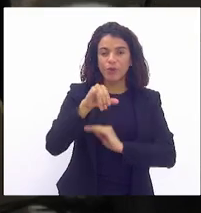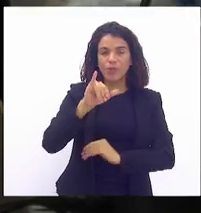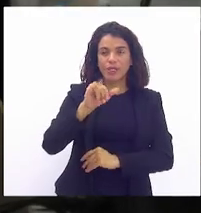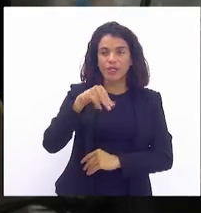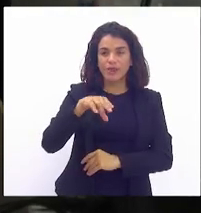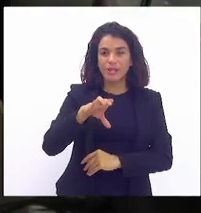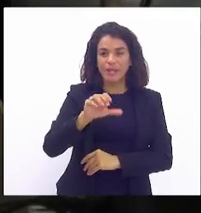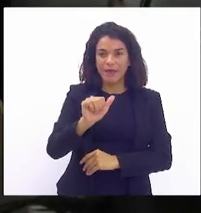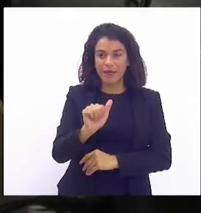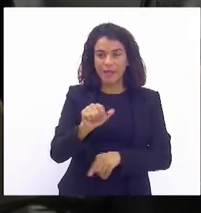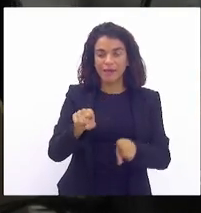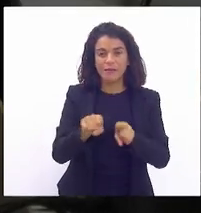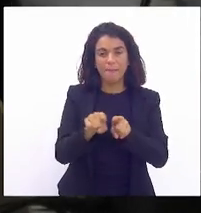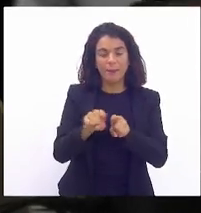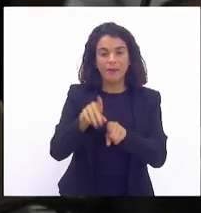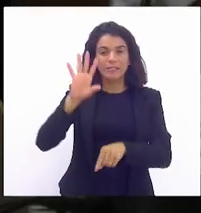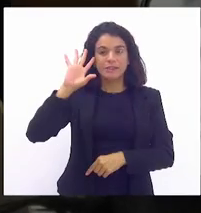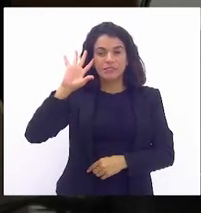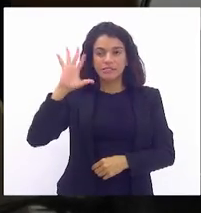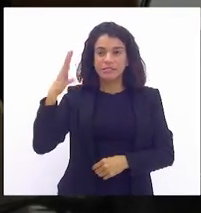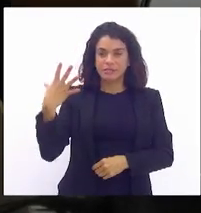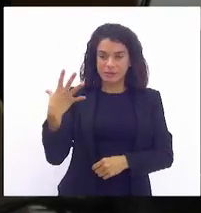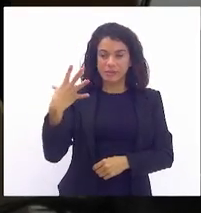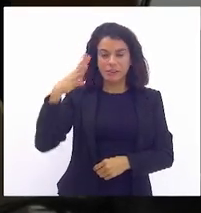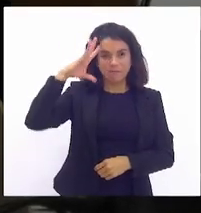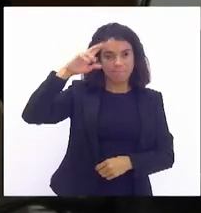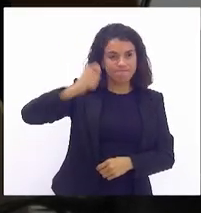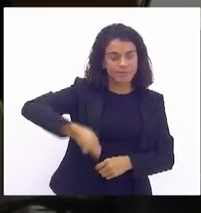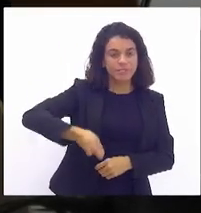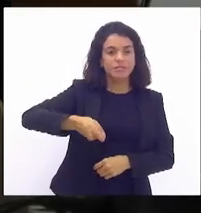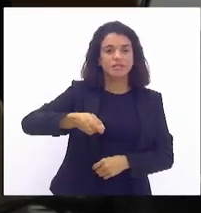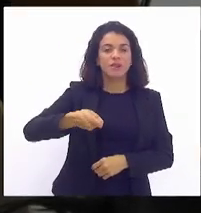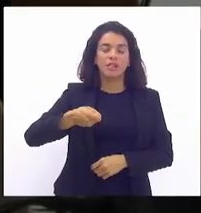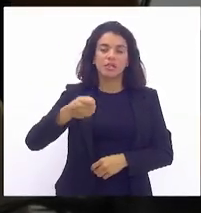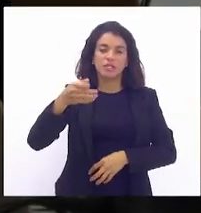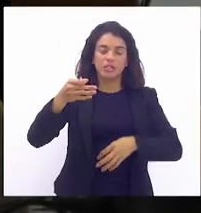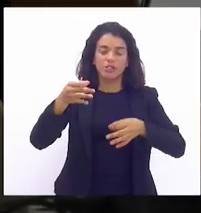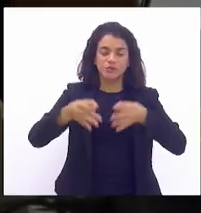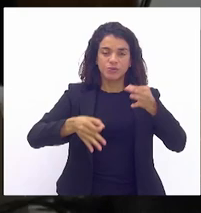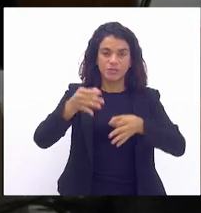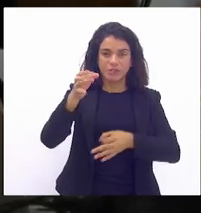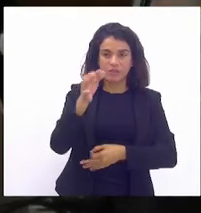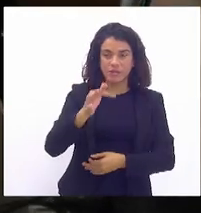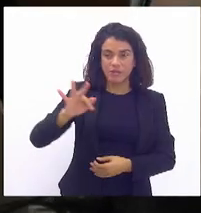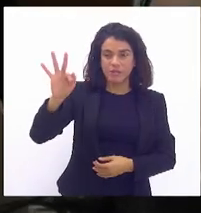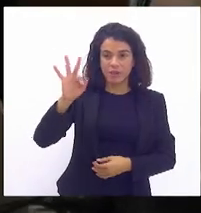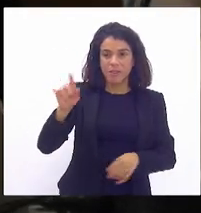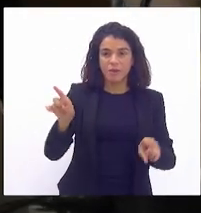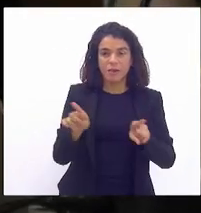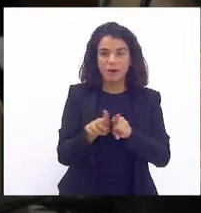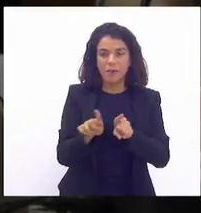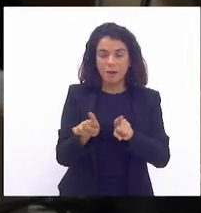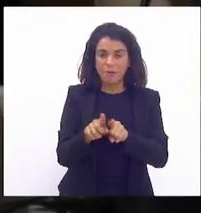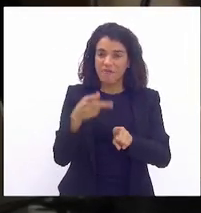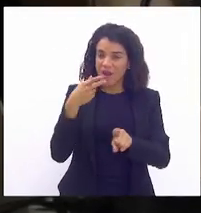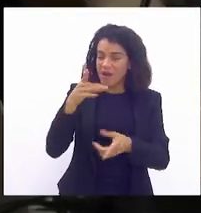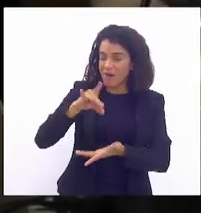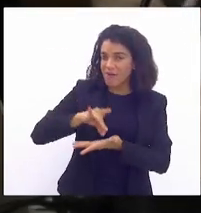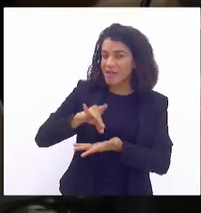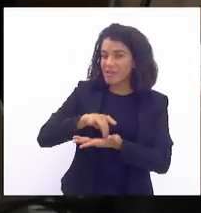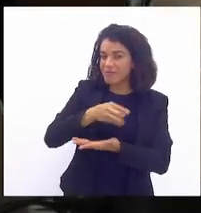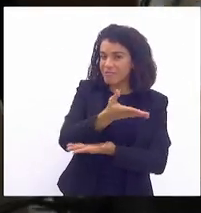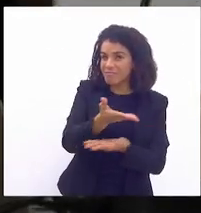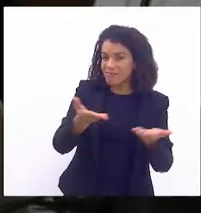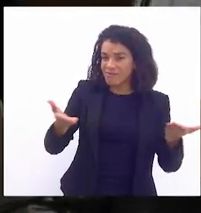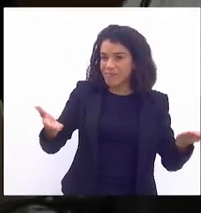as reiteradas decisões da Justiça Federal, mas também, sendo muito franco,